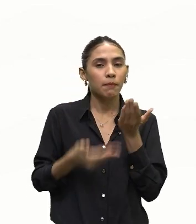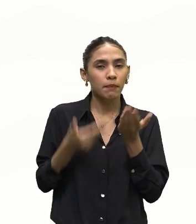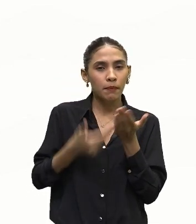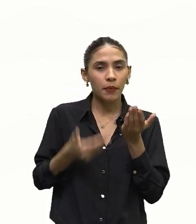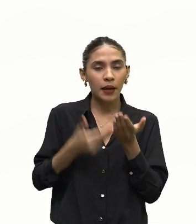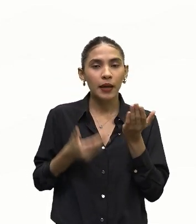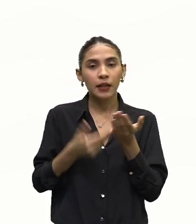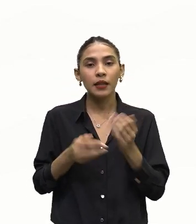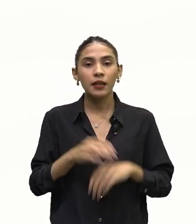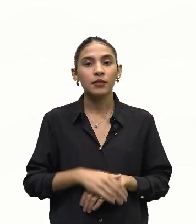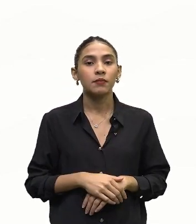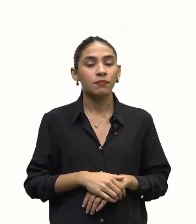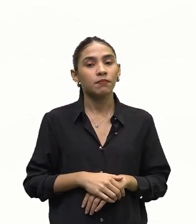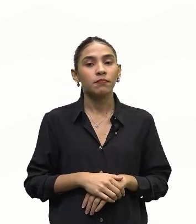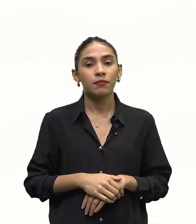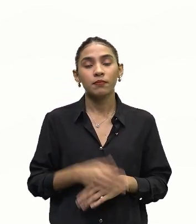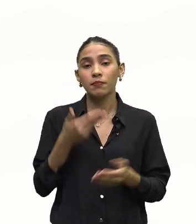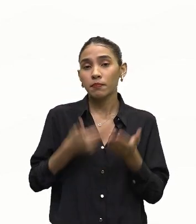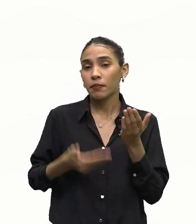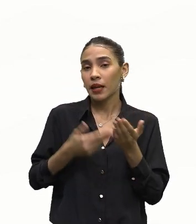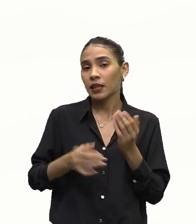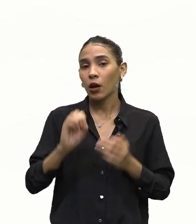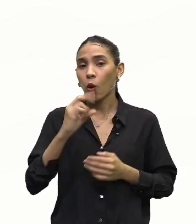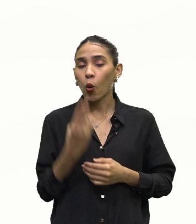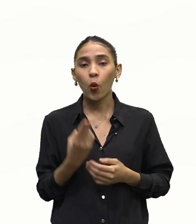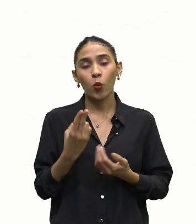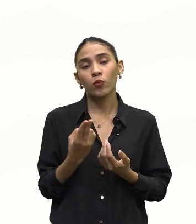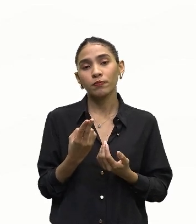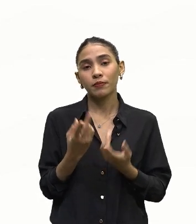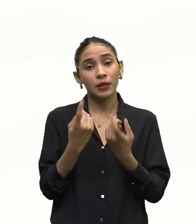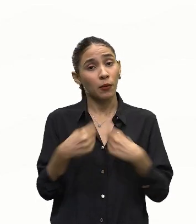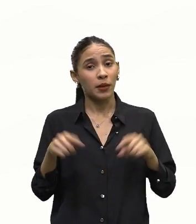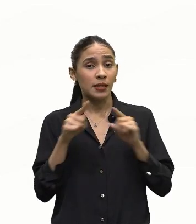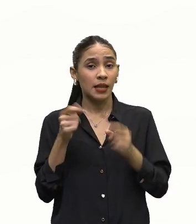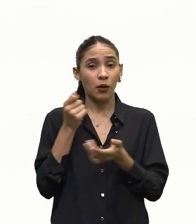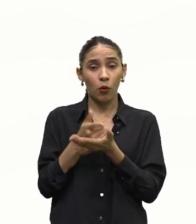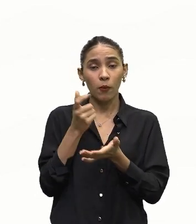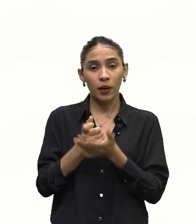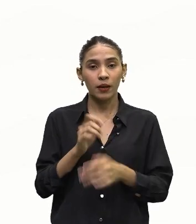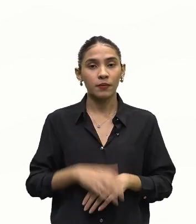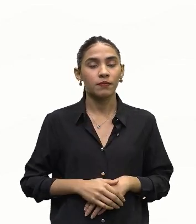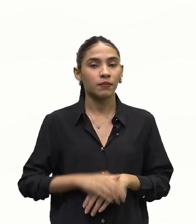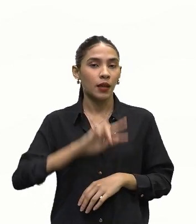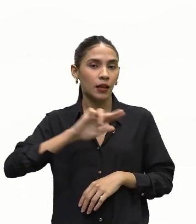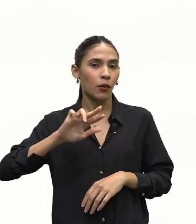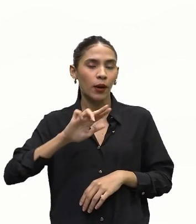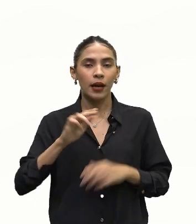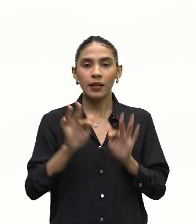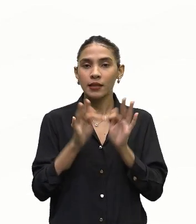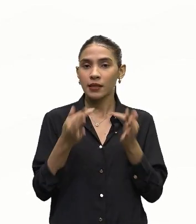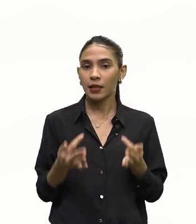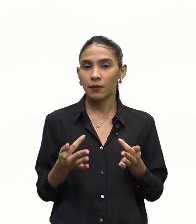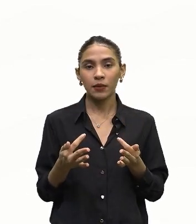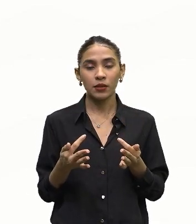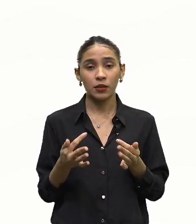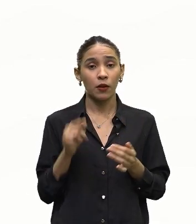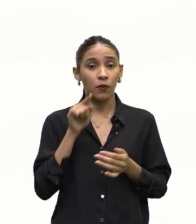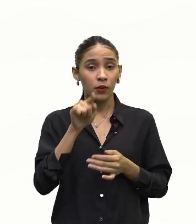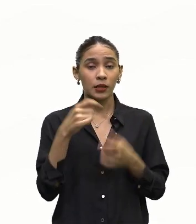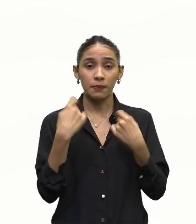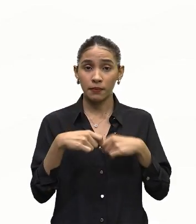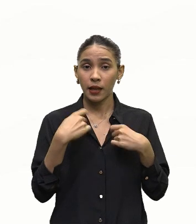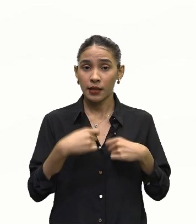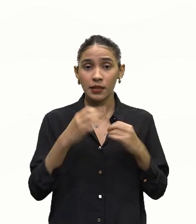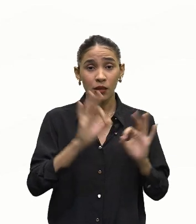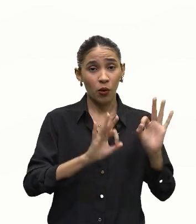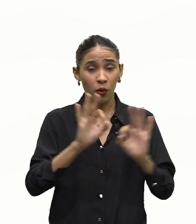um consumo sem necessidade. Então não é tão simples assim, você precisa fazer um planejamento para